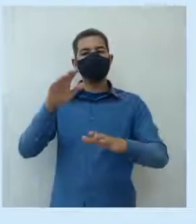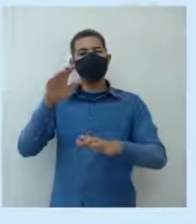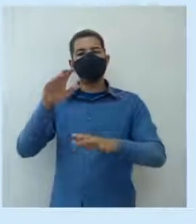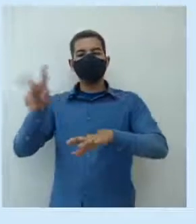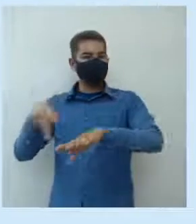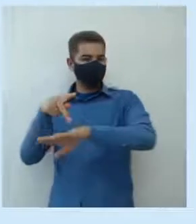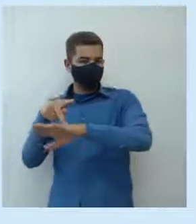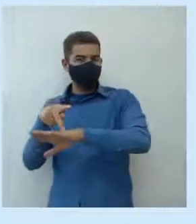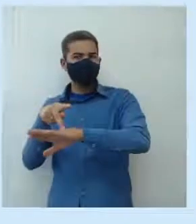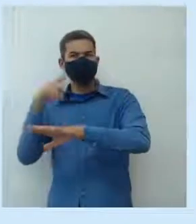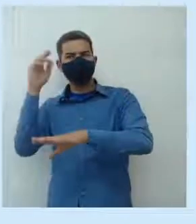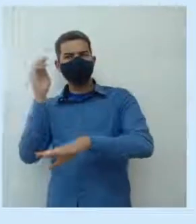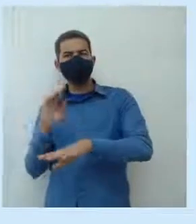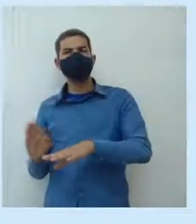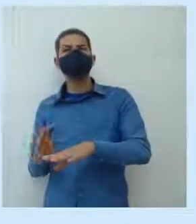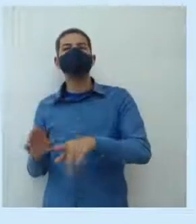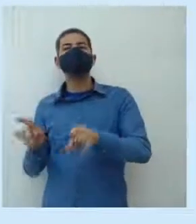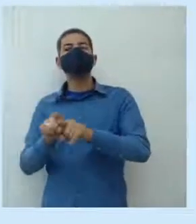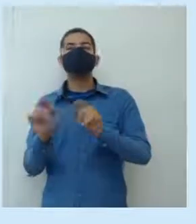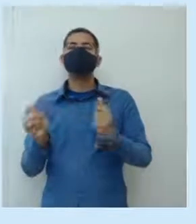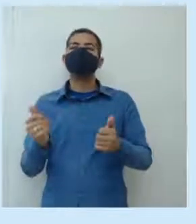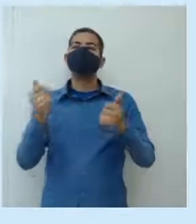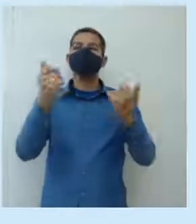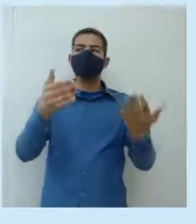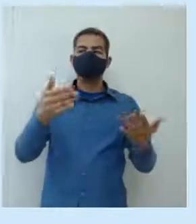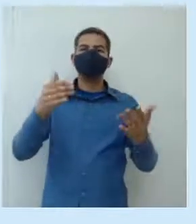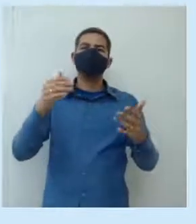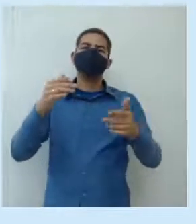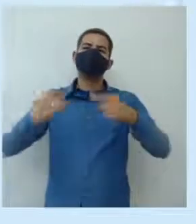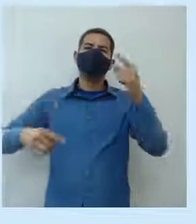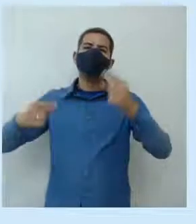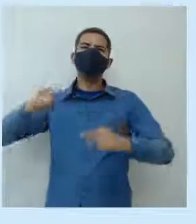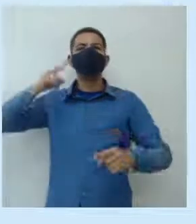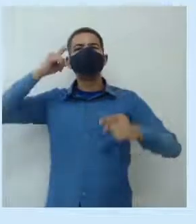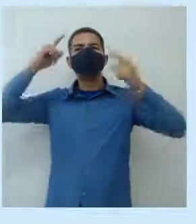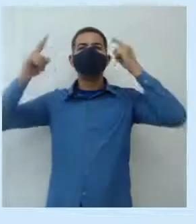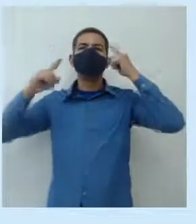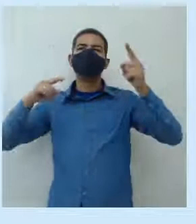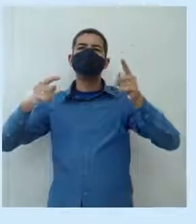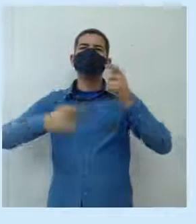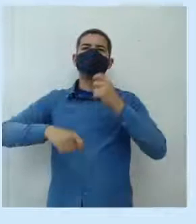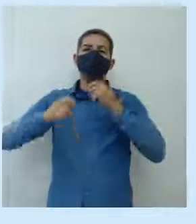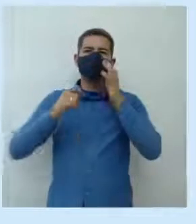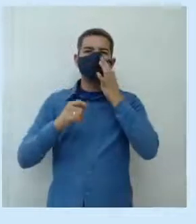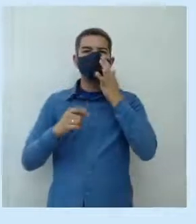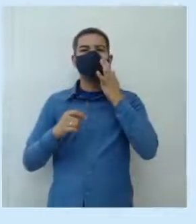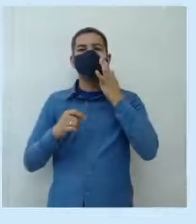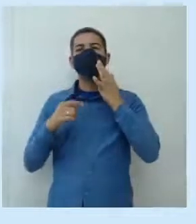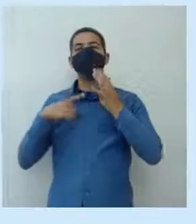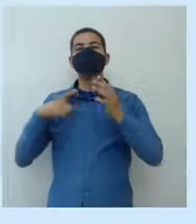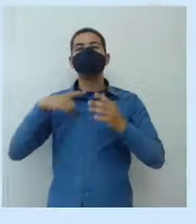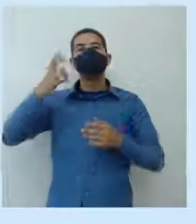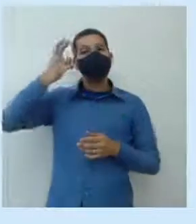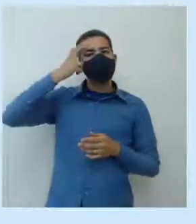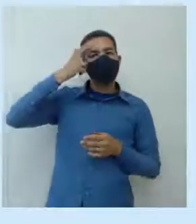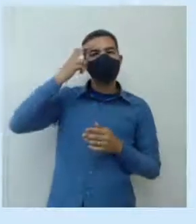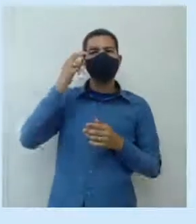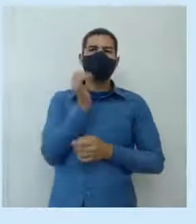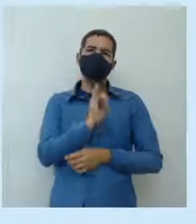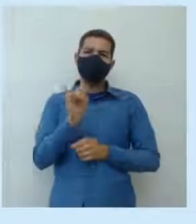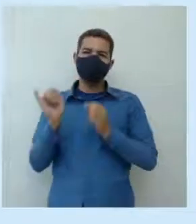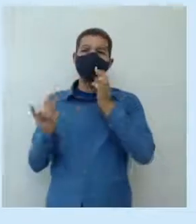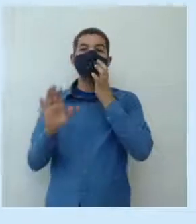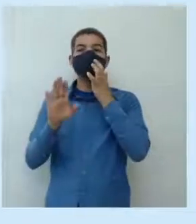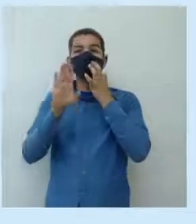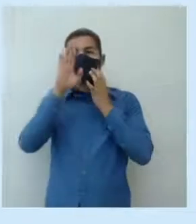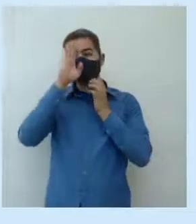ao seu caráter social, político-ideológico, econômico, cultural, institucional e